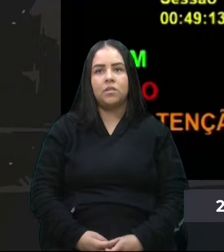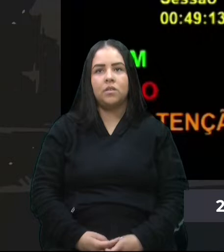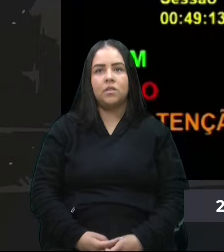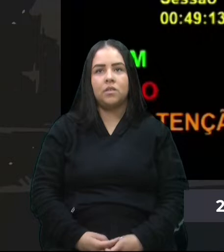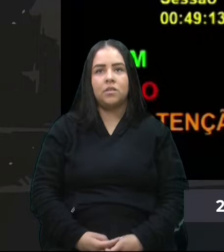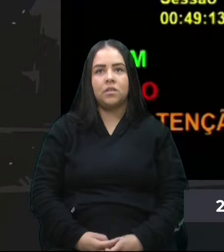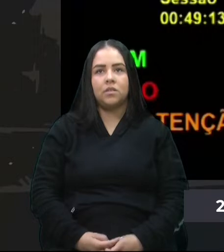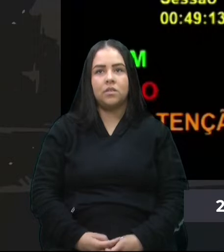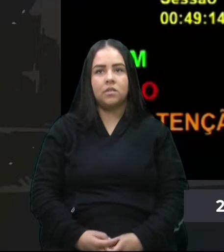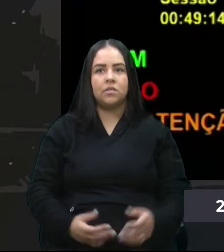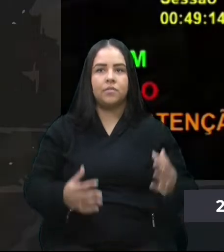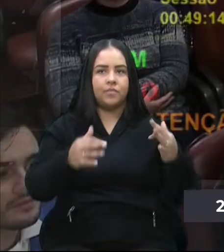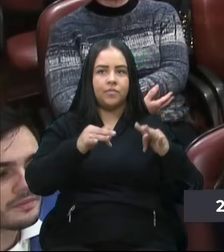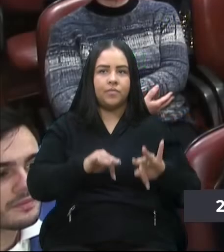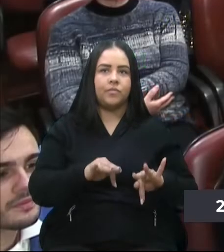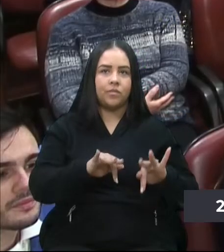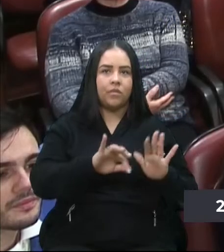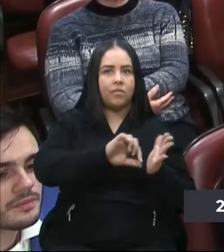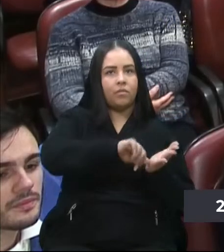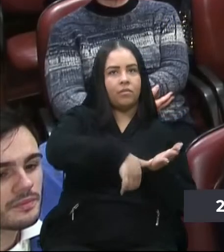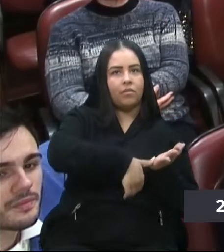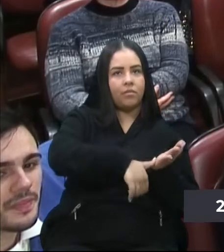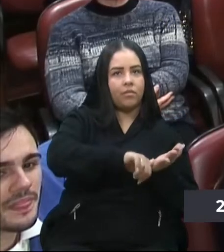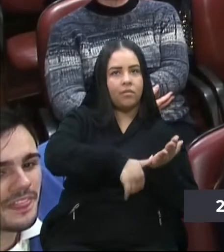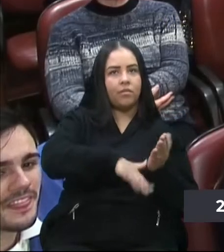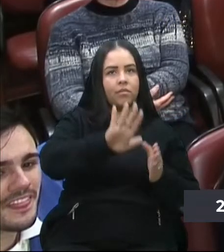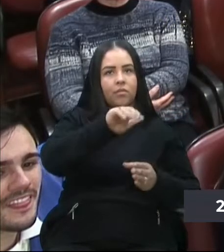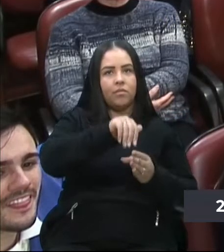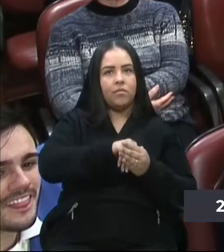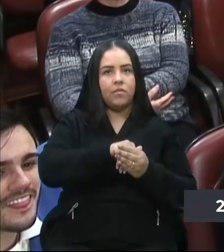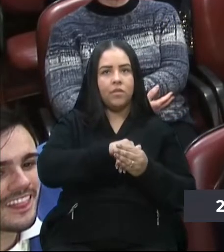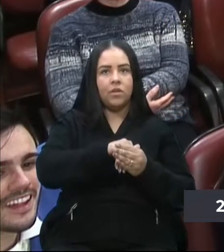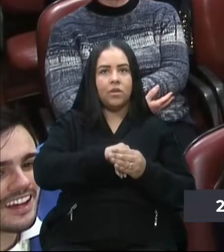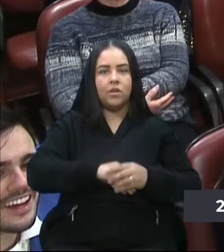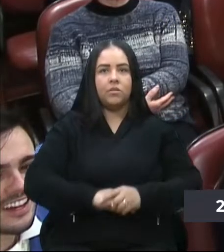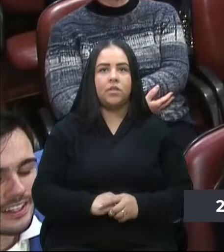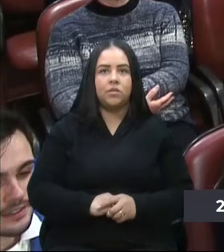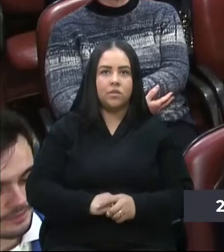Encerrado o registro dos votos, encerrada a votação.